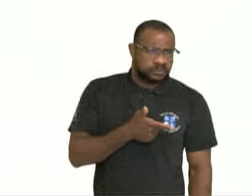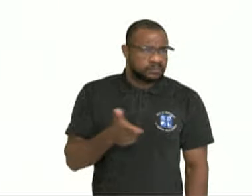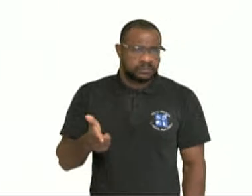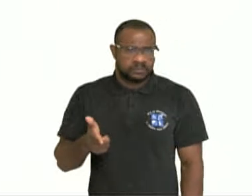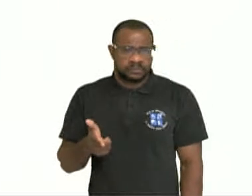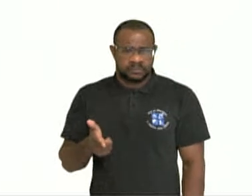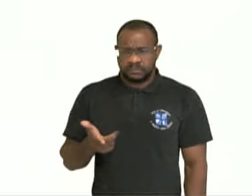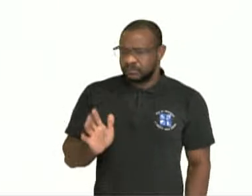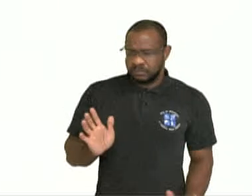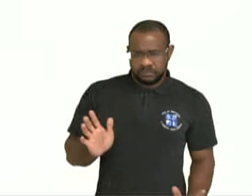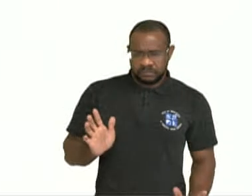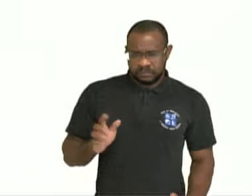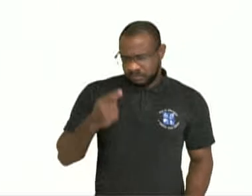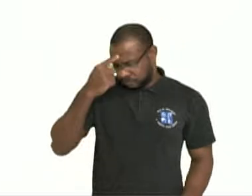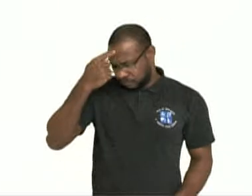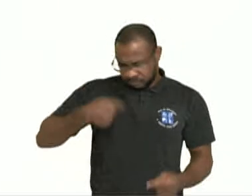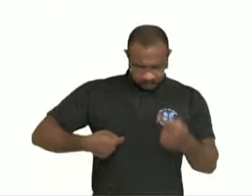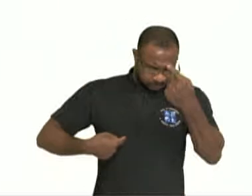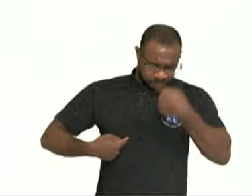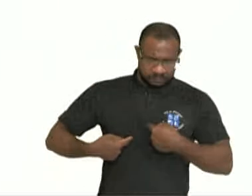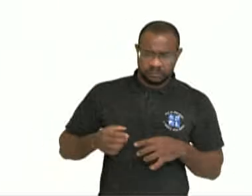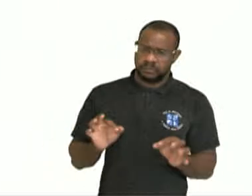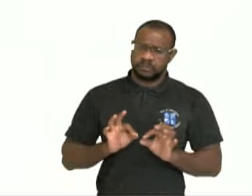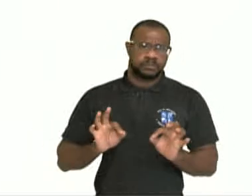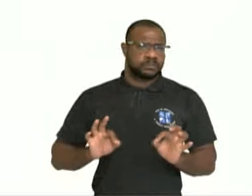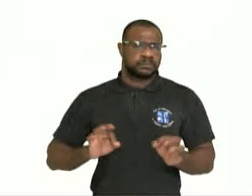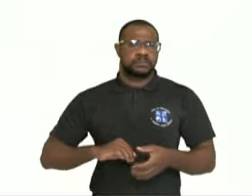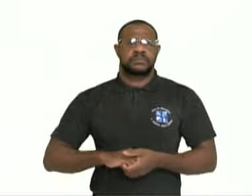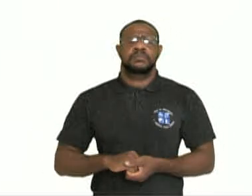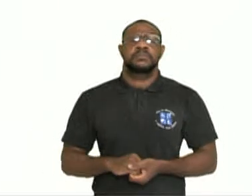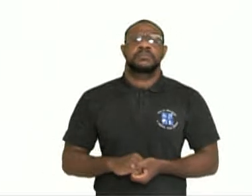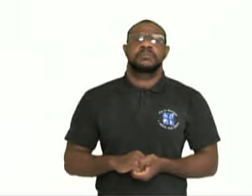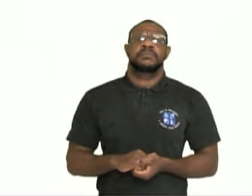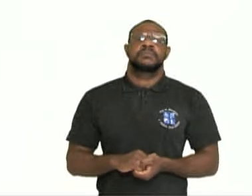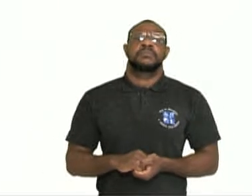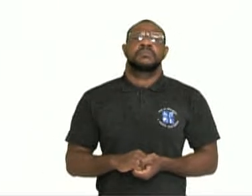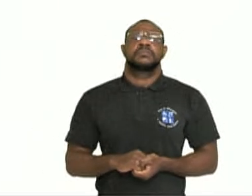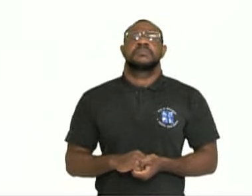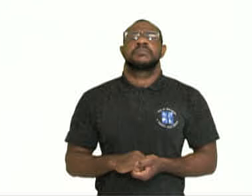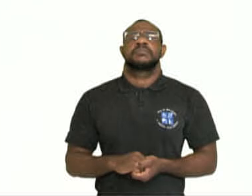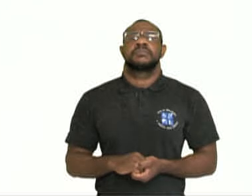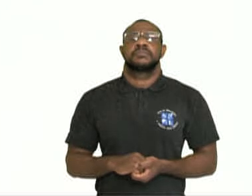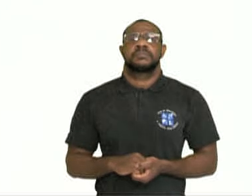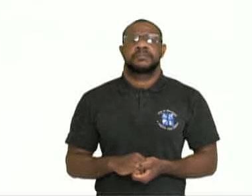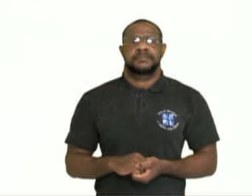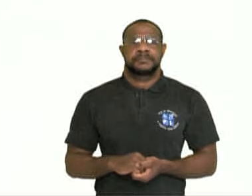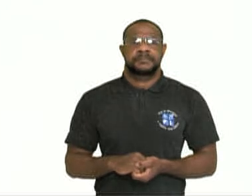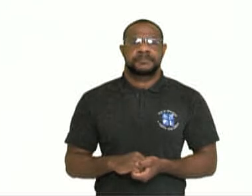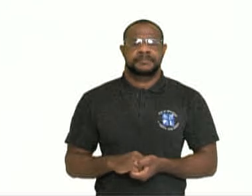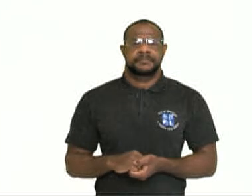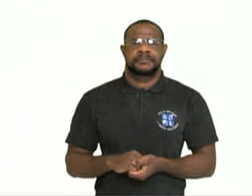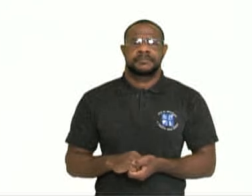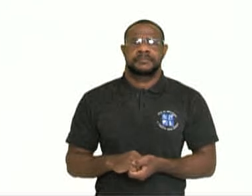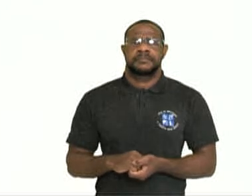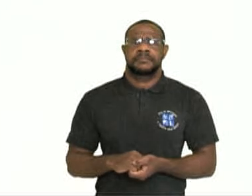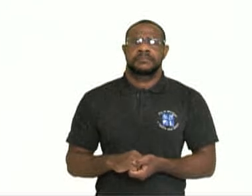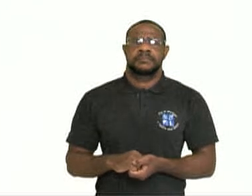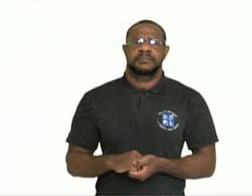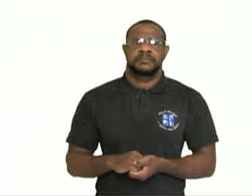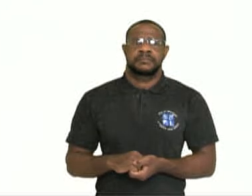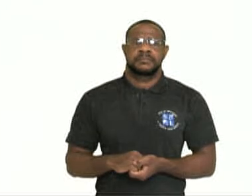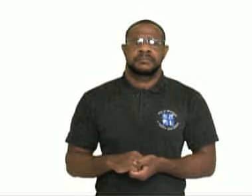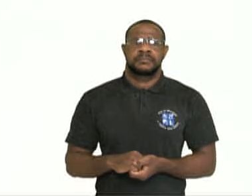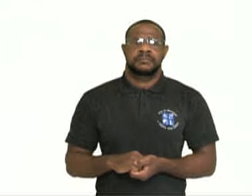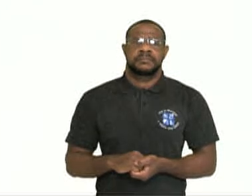dono do outro. Ni mi dueño, a única coisa que possuem juntos é o amor, nosso